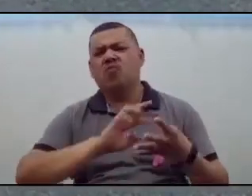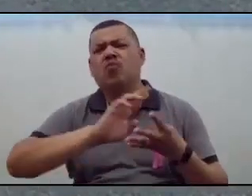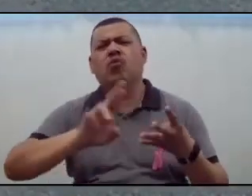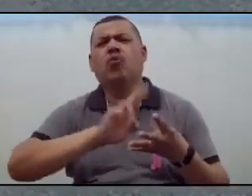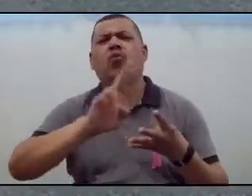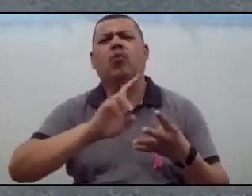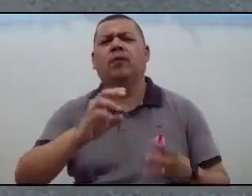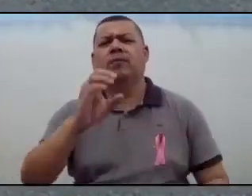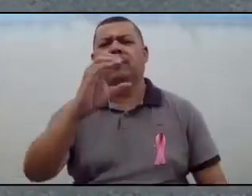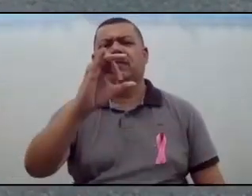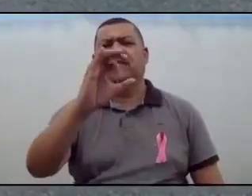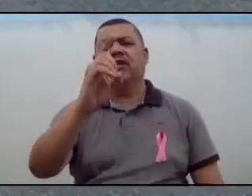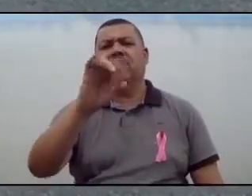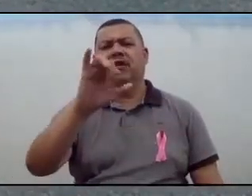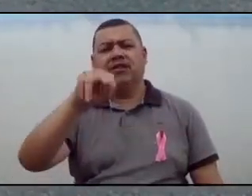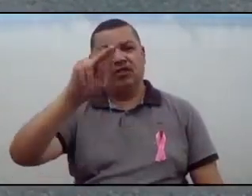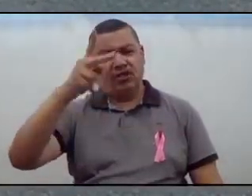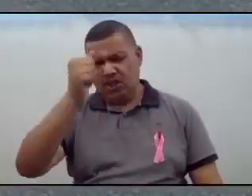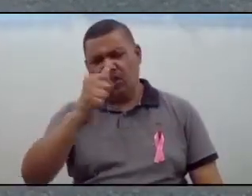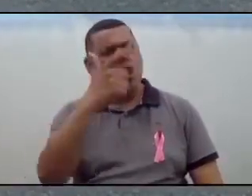que contribuem aí para que